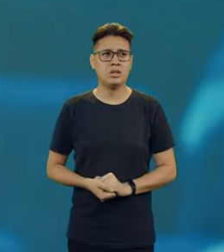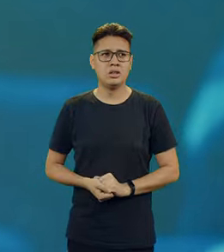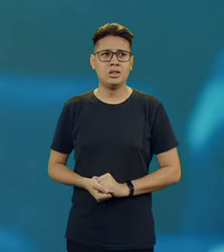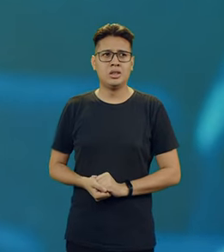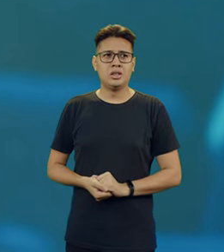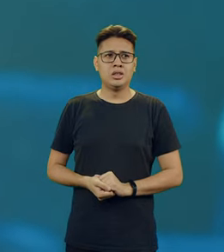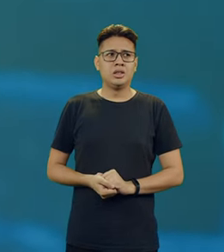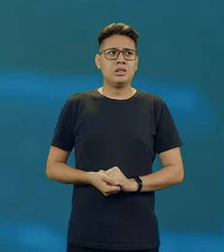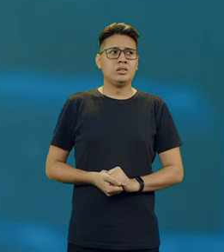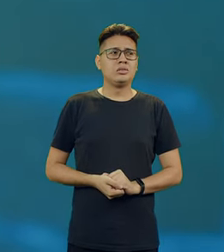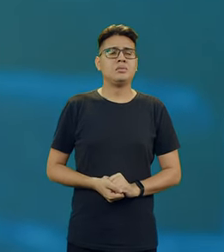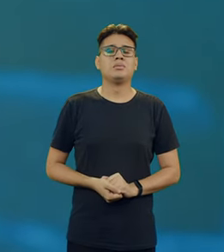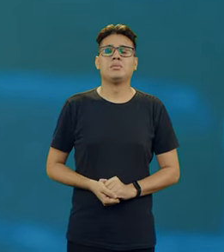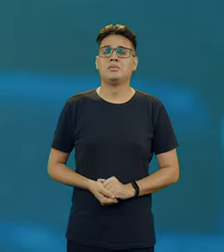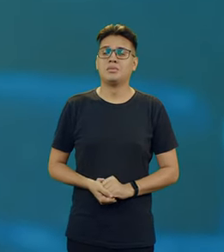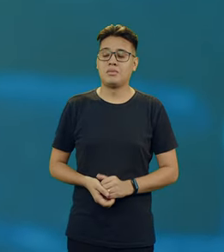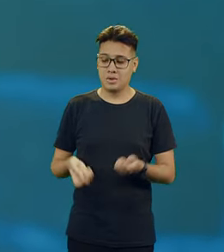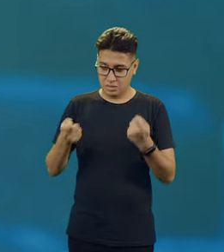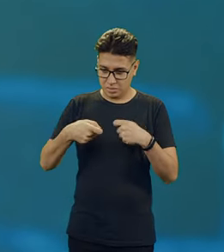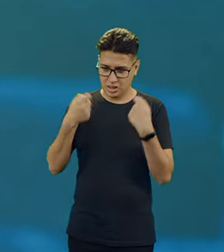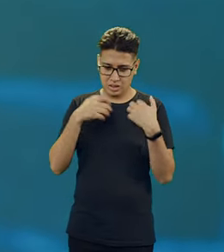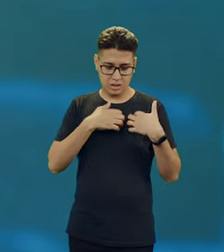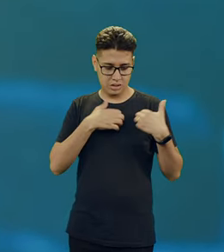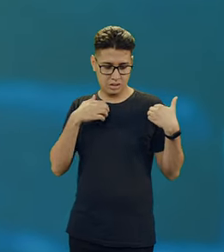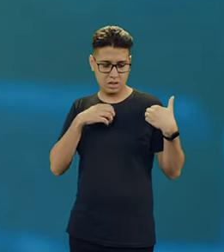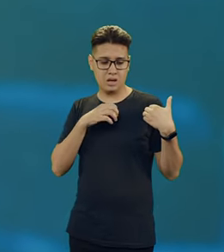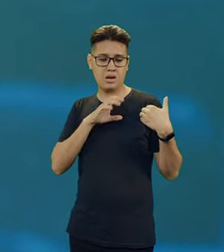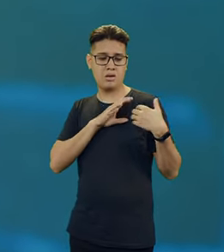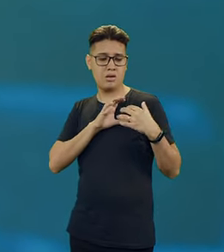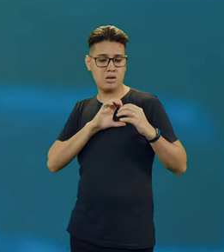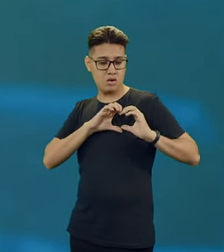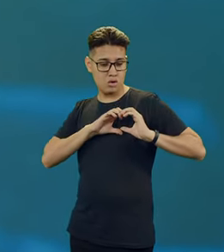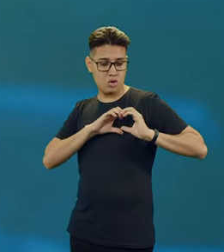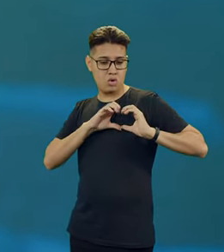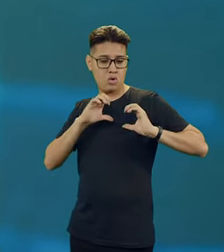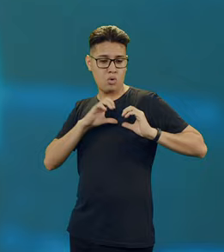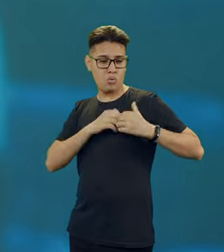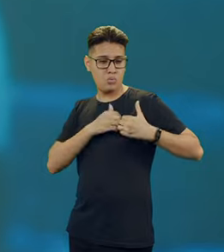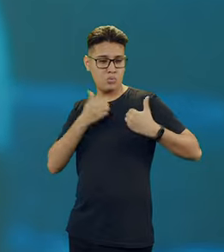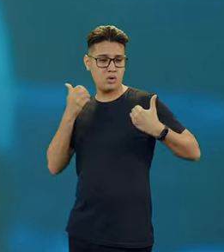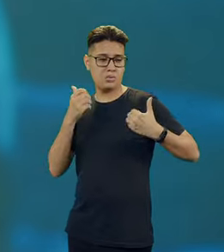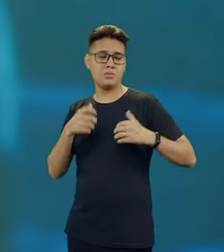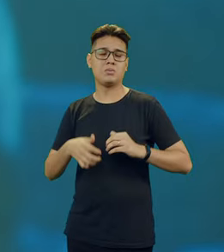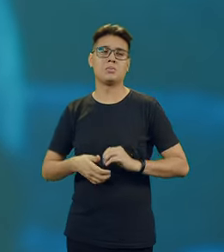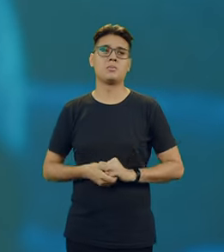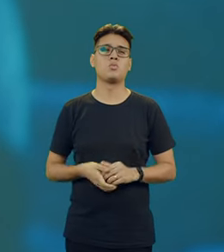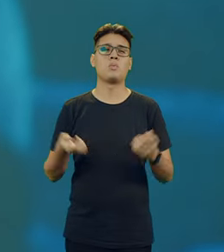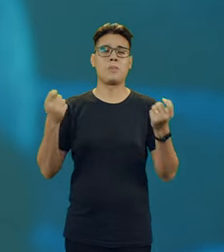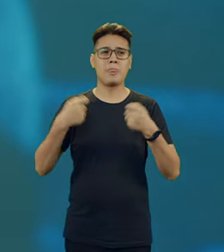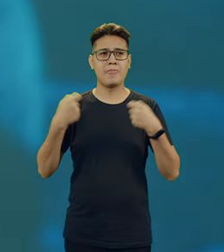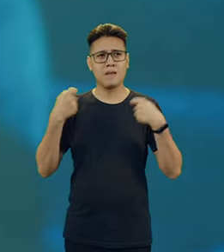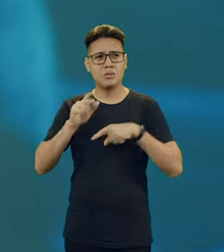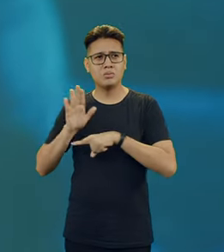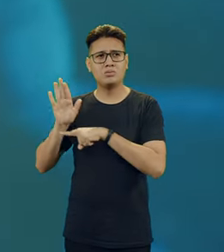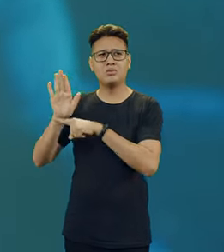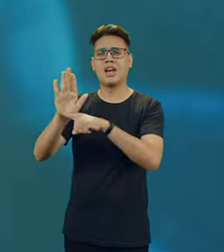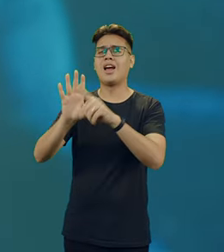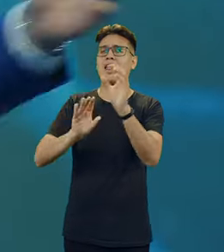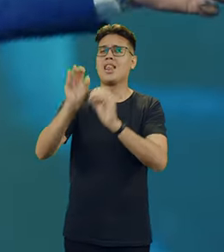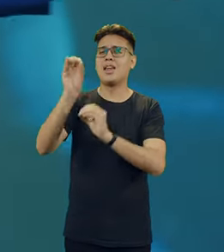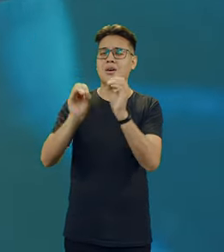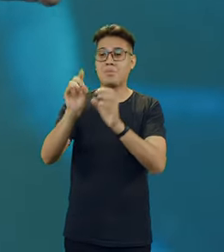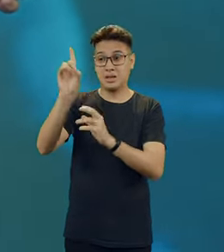Precisamos ter a mão aberta para ajudar os necessitados. Precisamos ajudar a obra de Deus. Eu